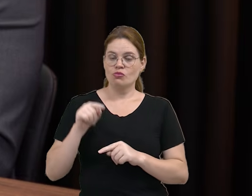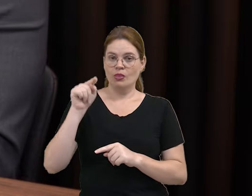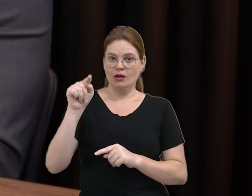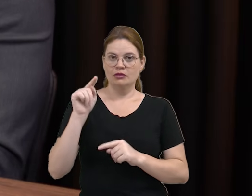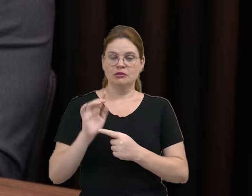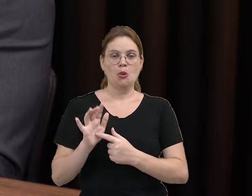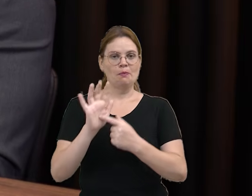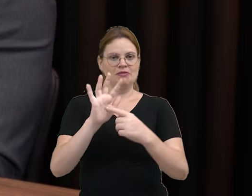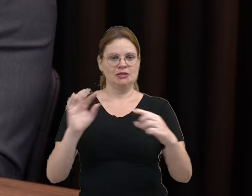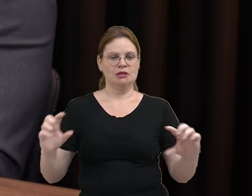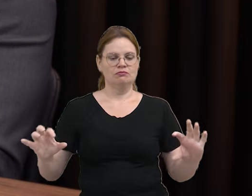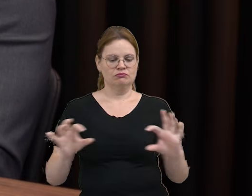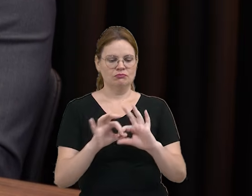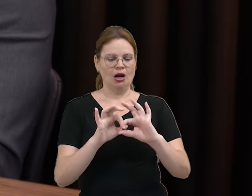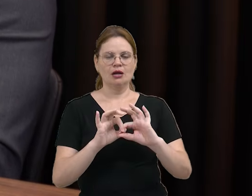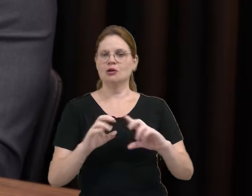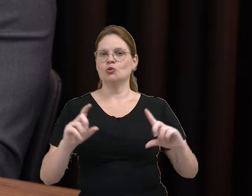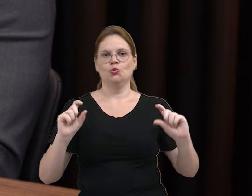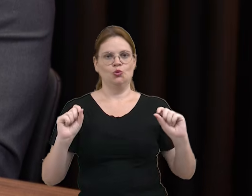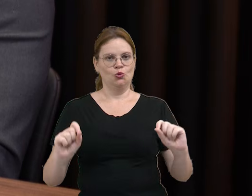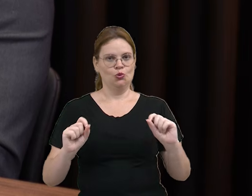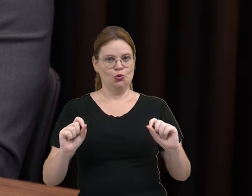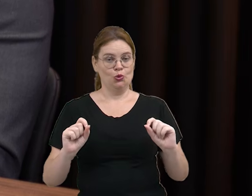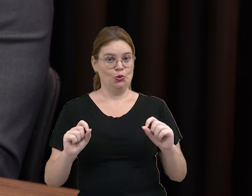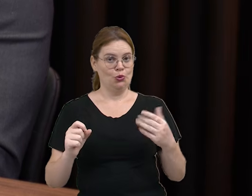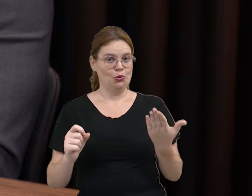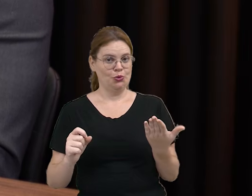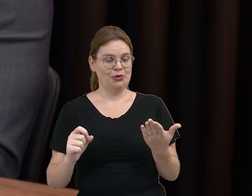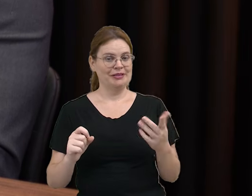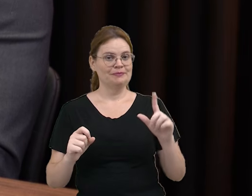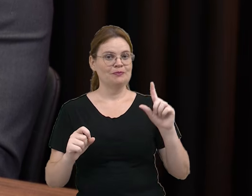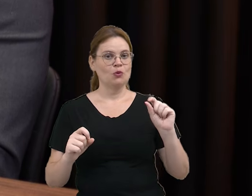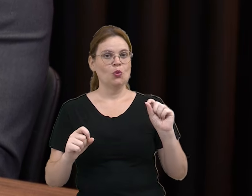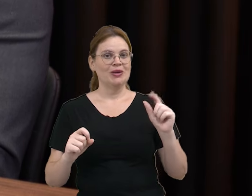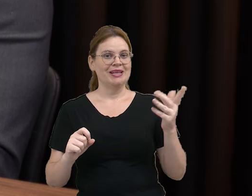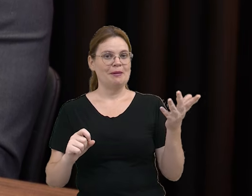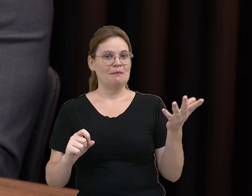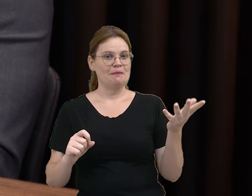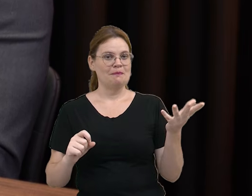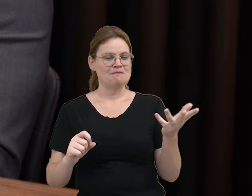porque ela traz essa conexão daquilo que é